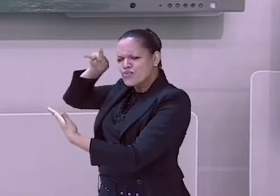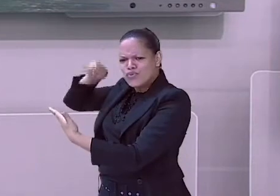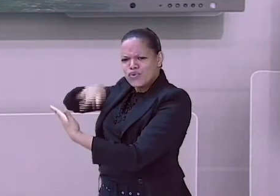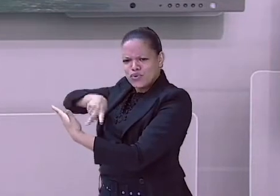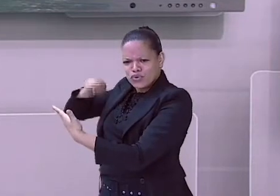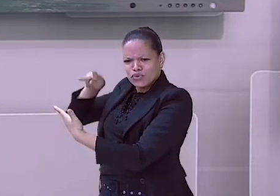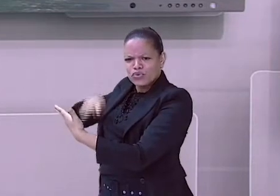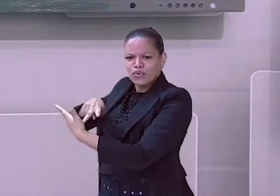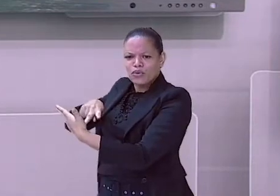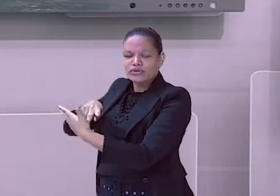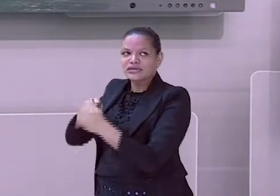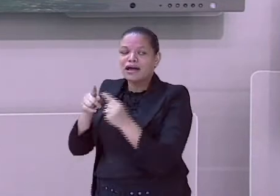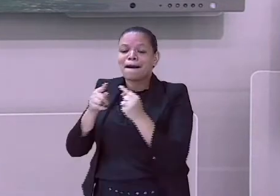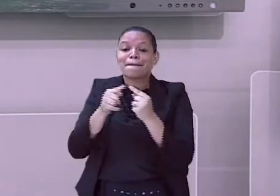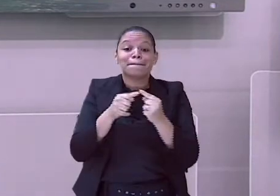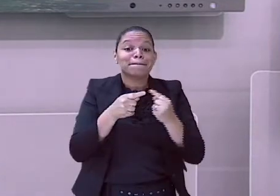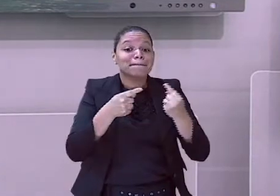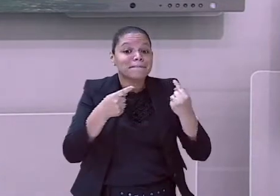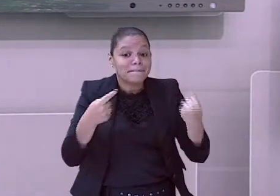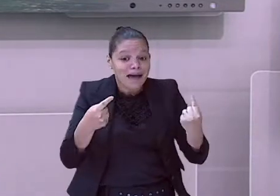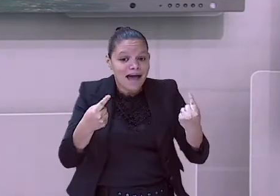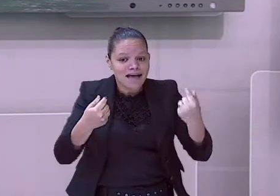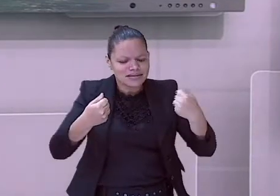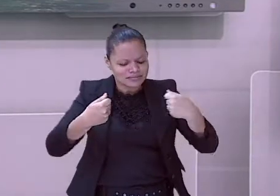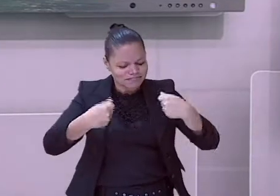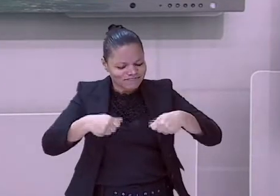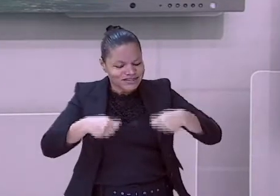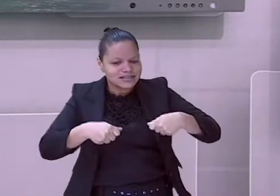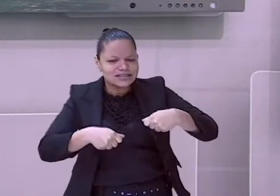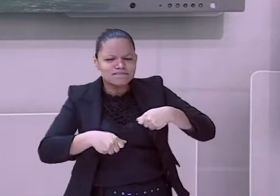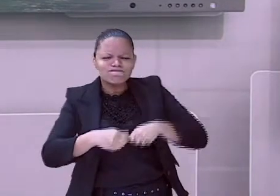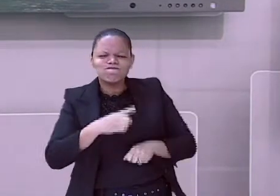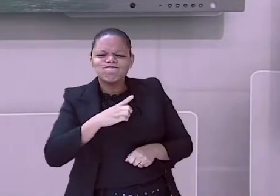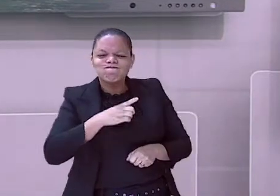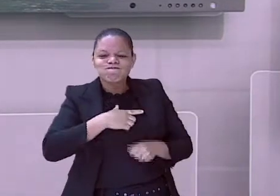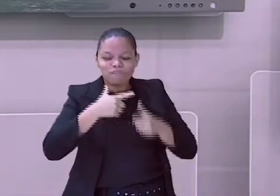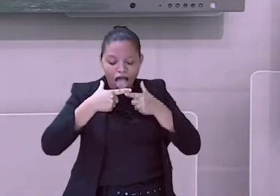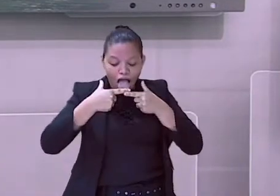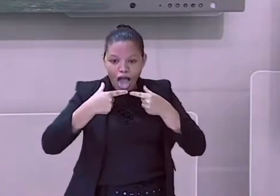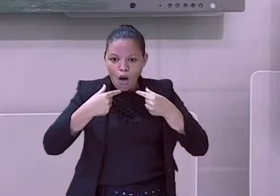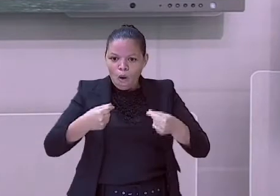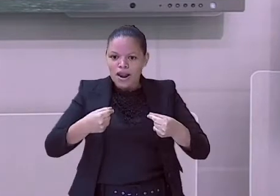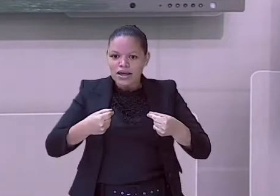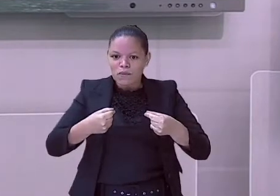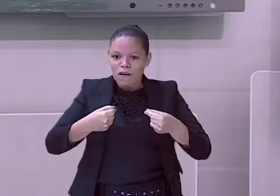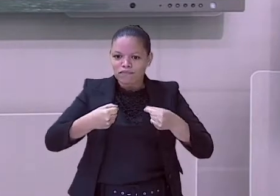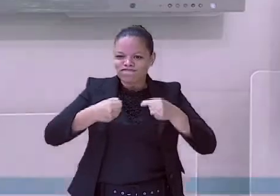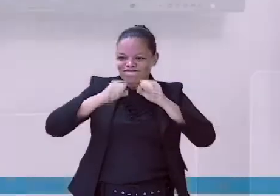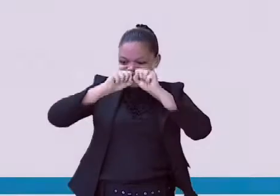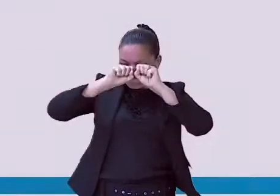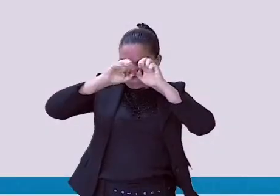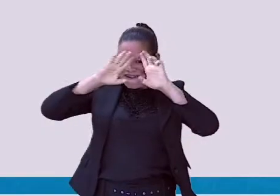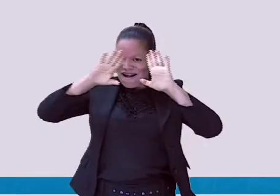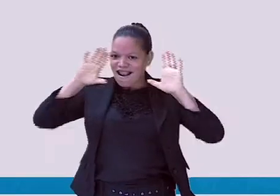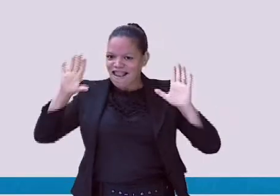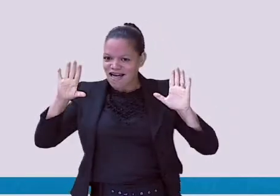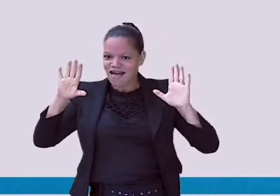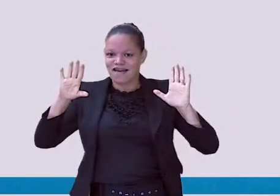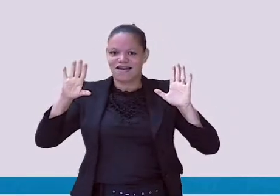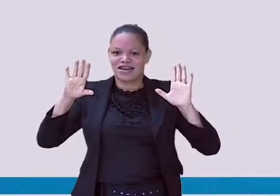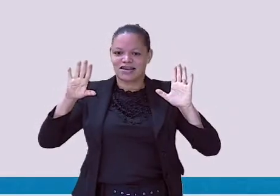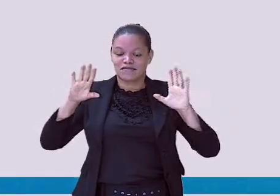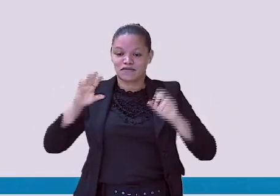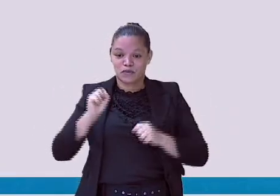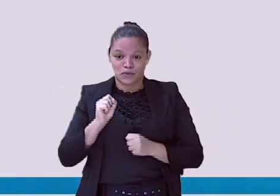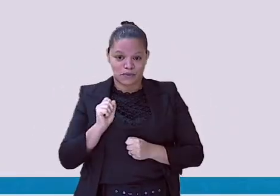que acontece com essa linguagem? Ela não deixa margem de dúvidas. E também